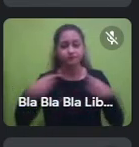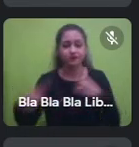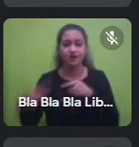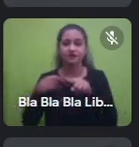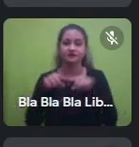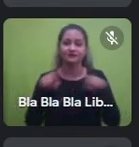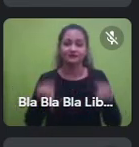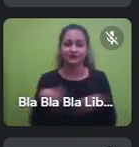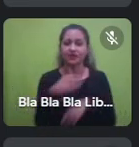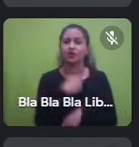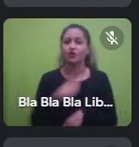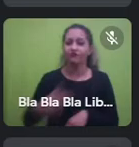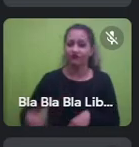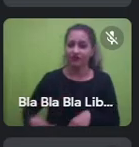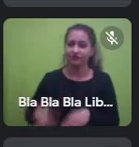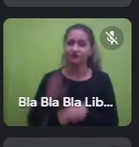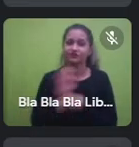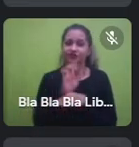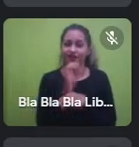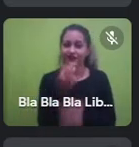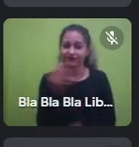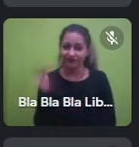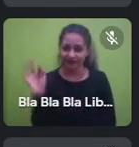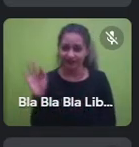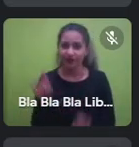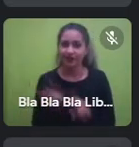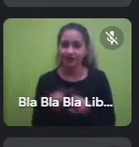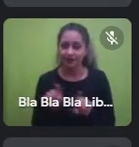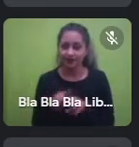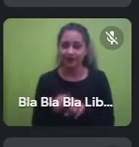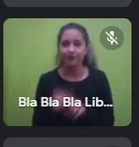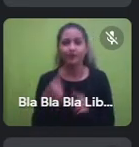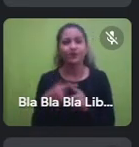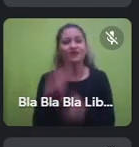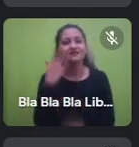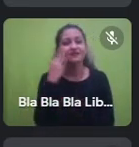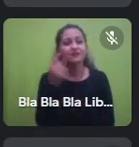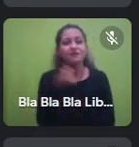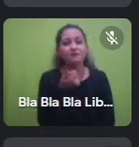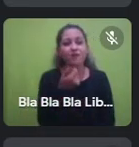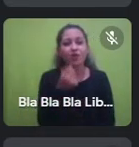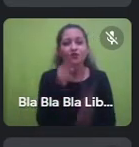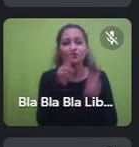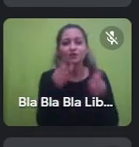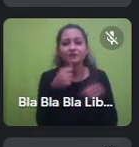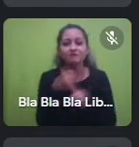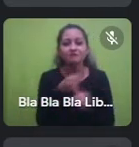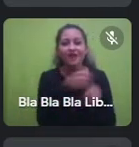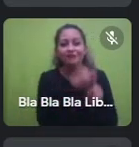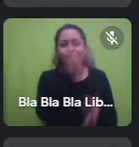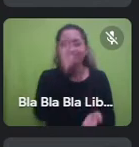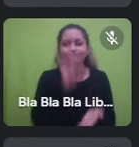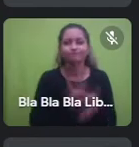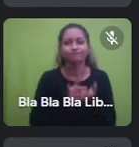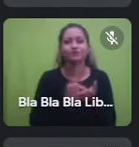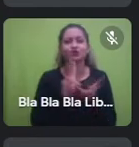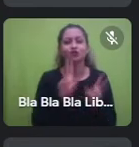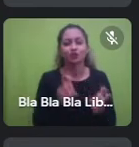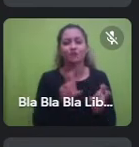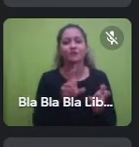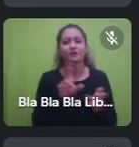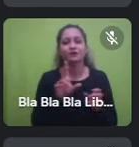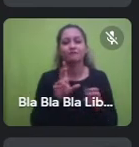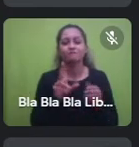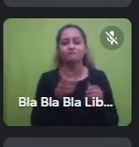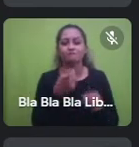do Estado Federal, porque a gente sabe muito pouco sobre o impacto dessa ingestão do pescado